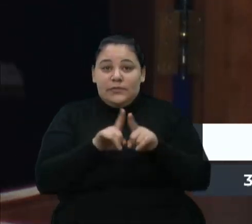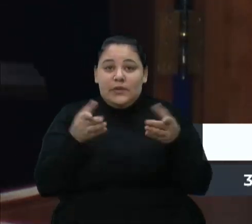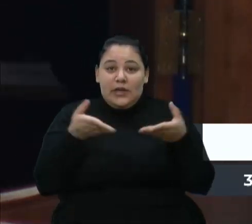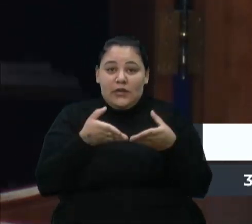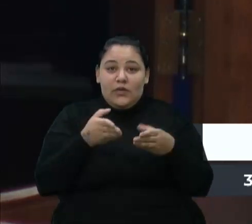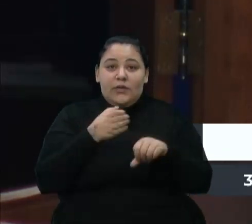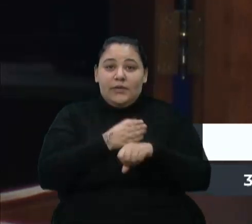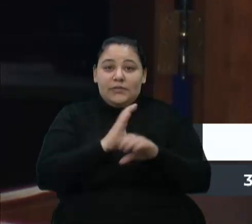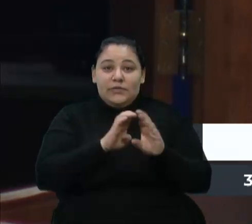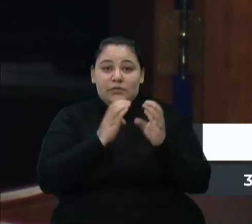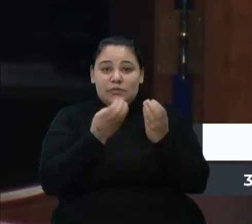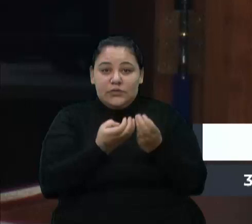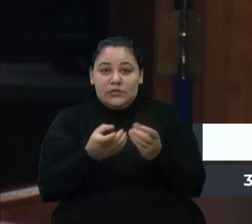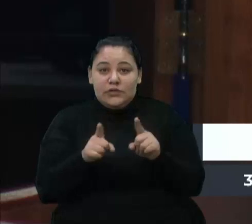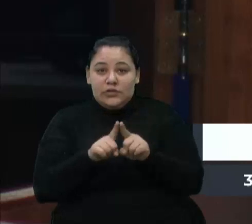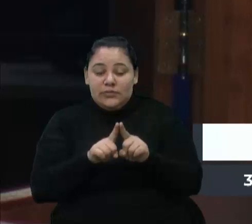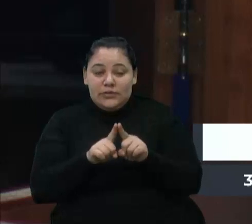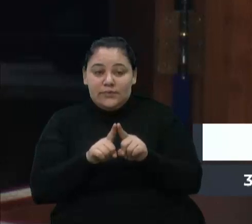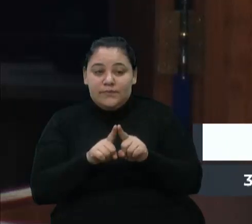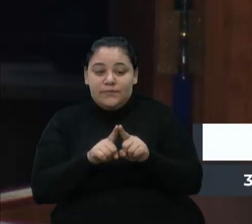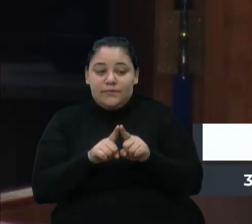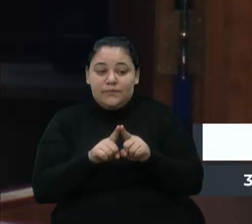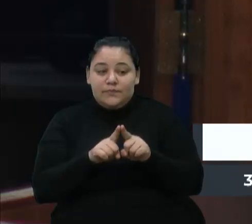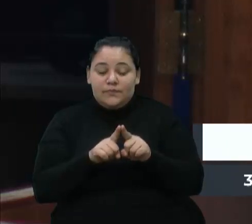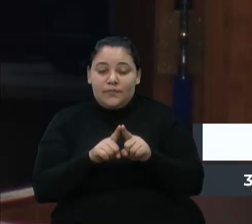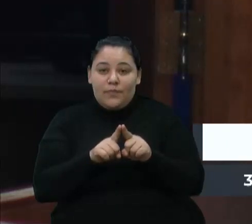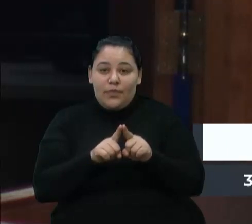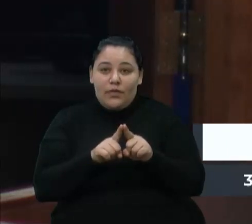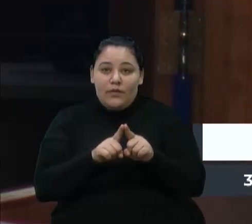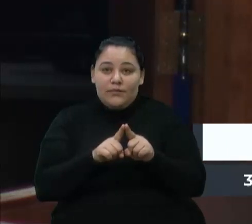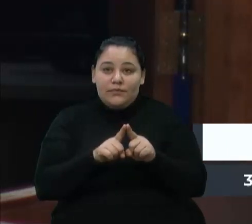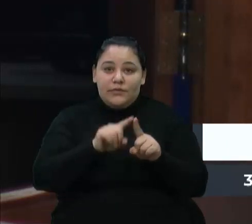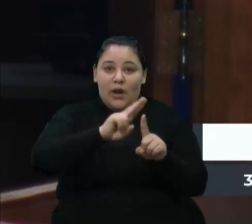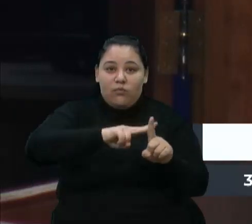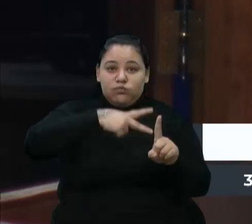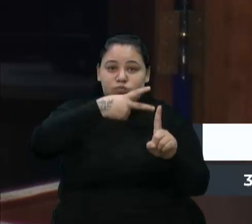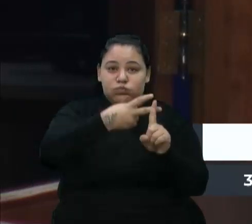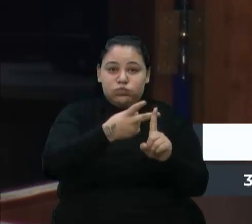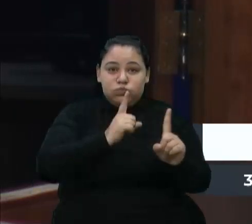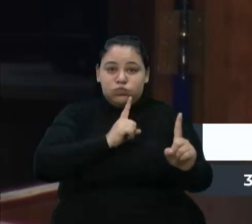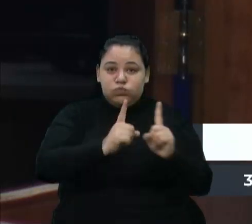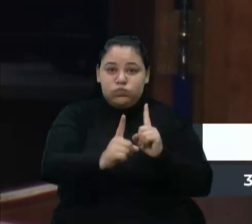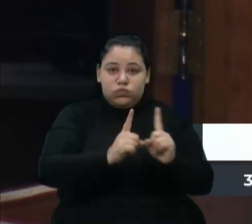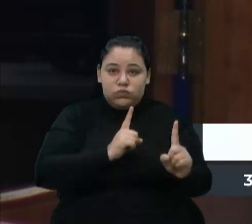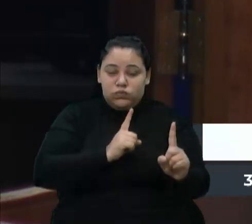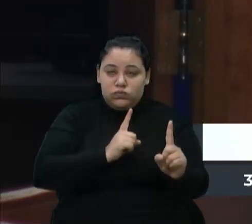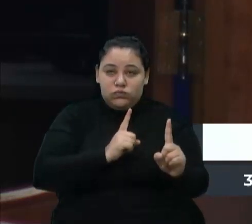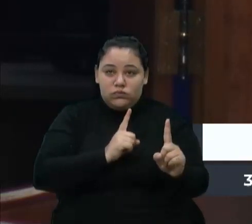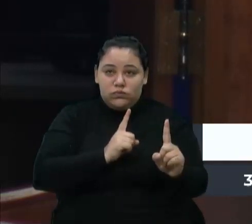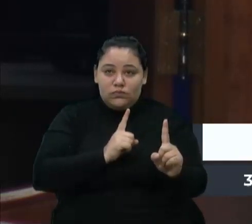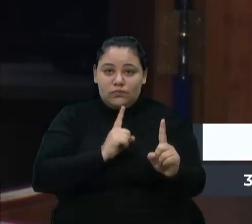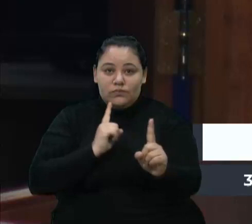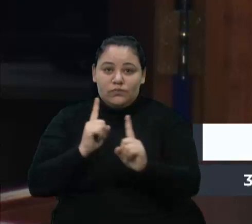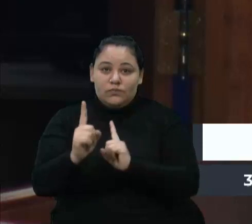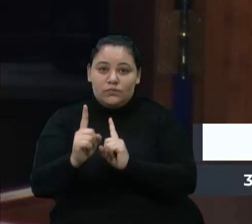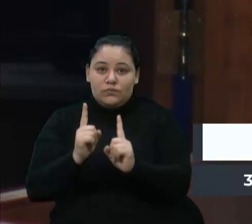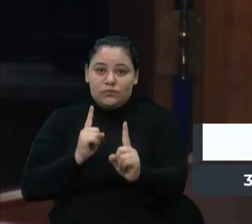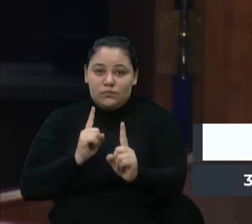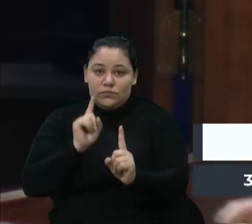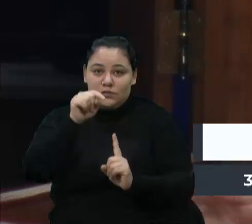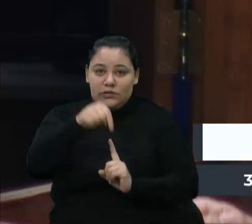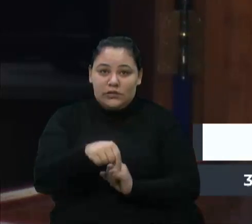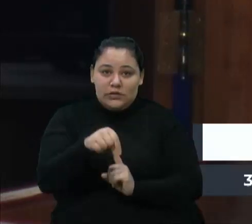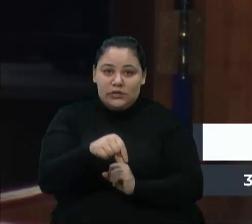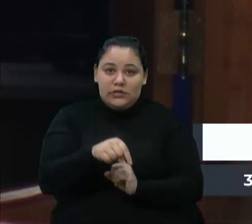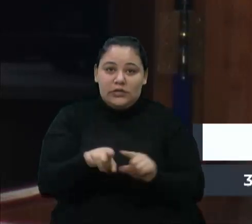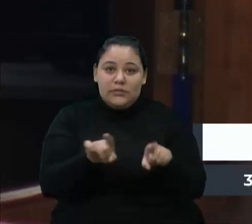comunidade nessa duplicação da BR-116 aqui em São Remédio,